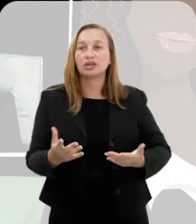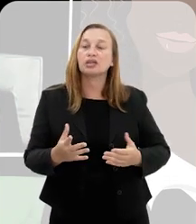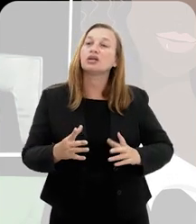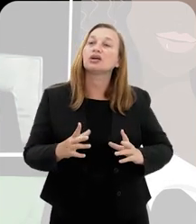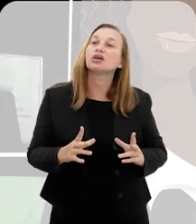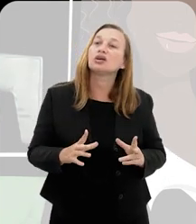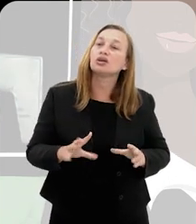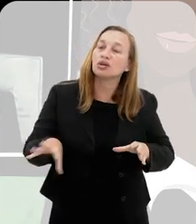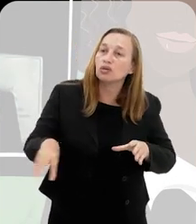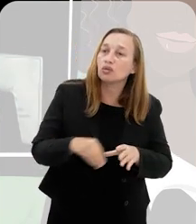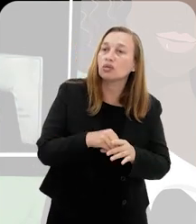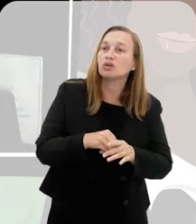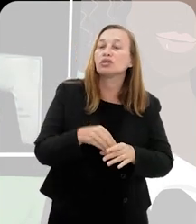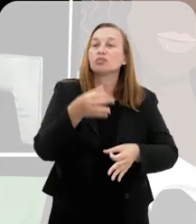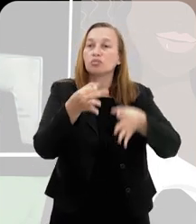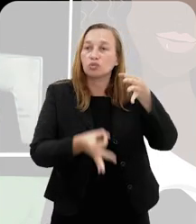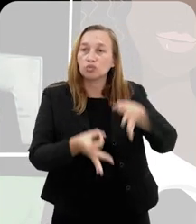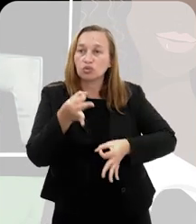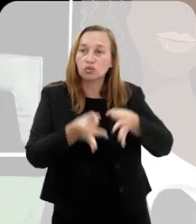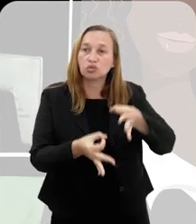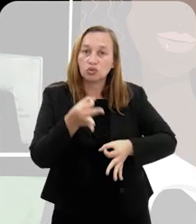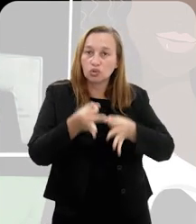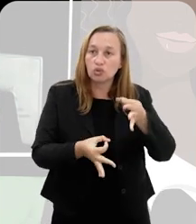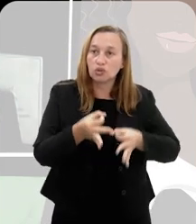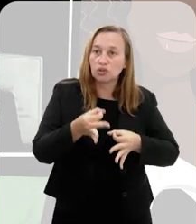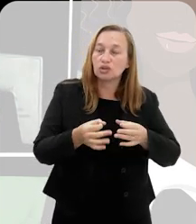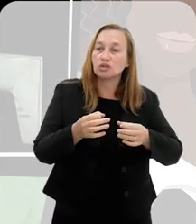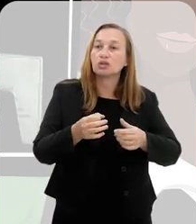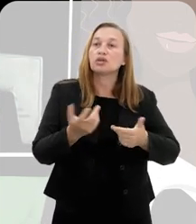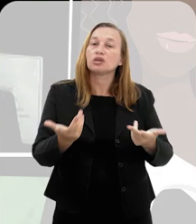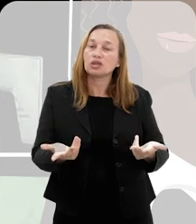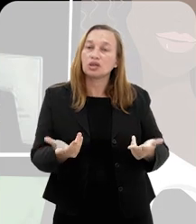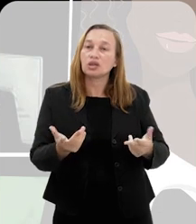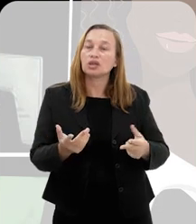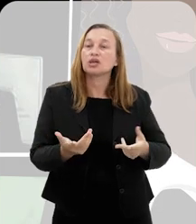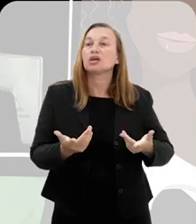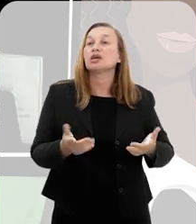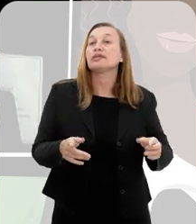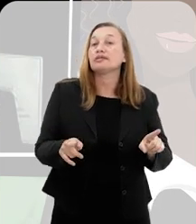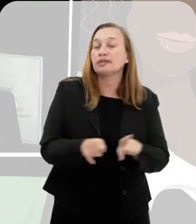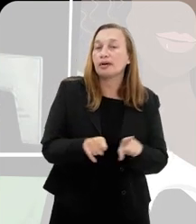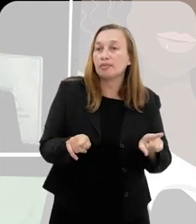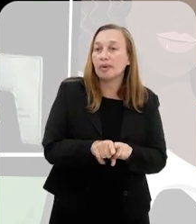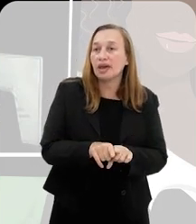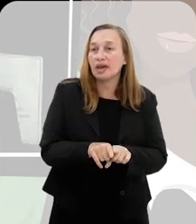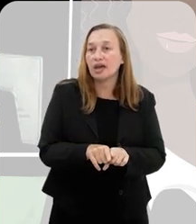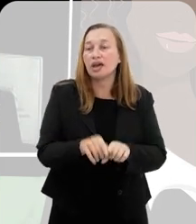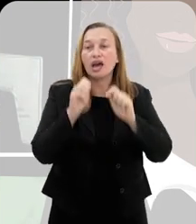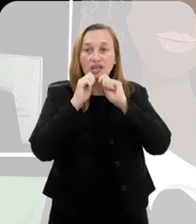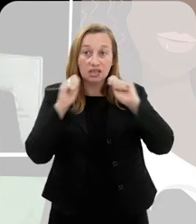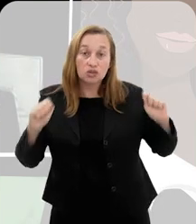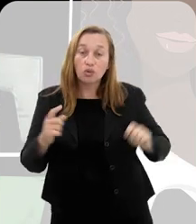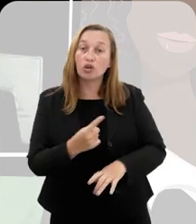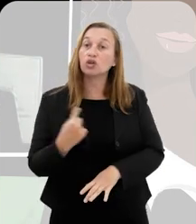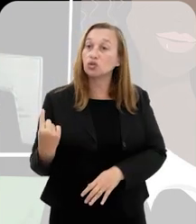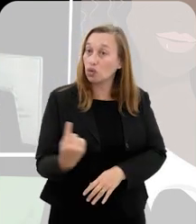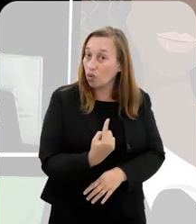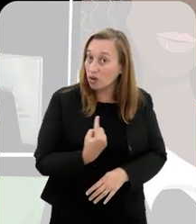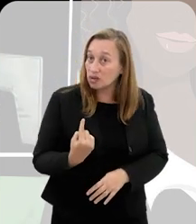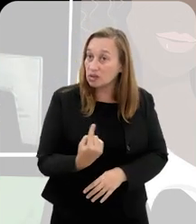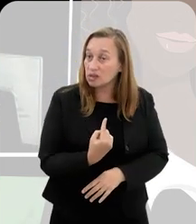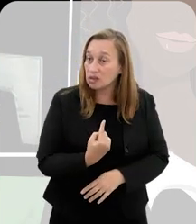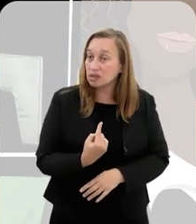que elas estavam inseridas, as promotoras, as juízas, as defensoras públicas, e aí também